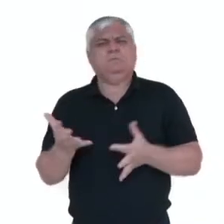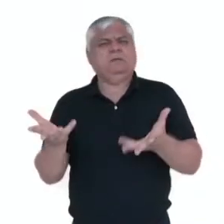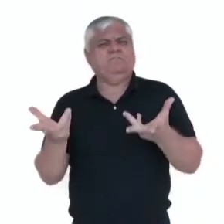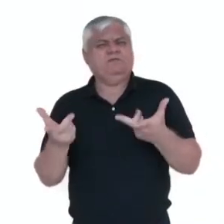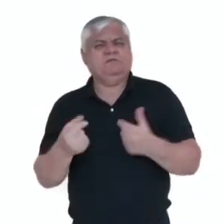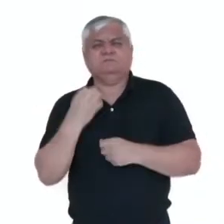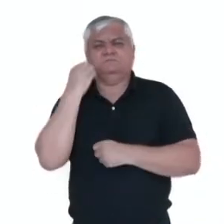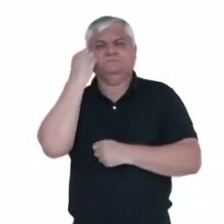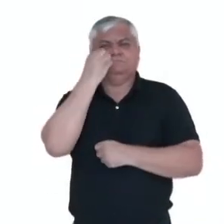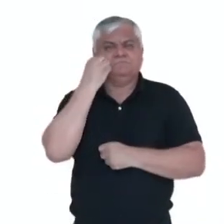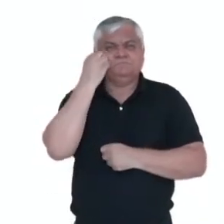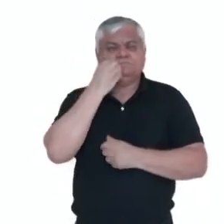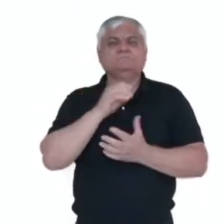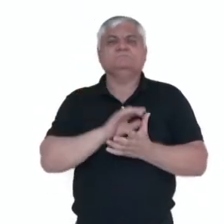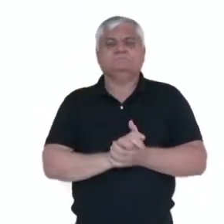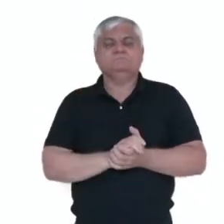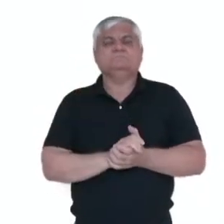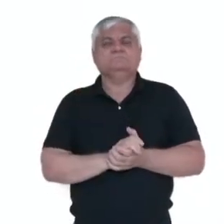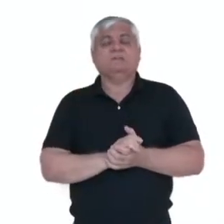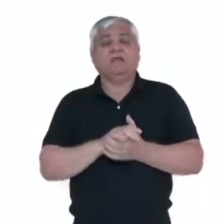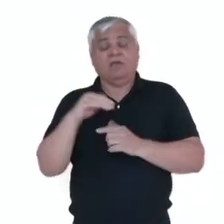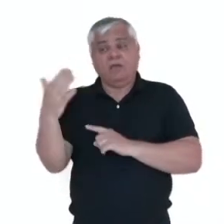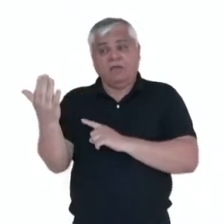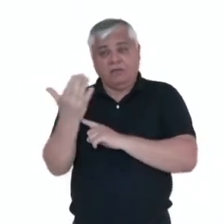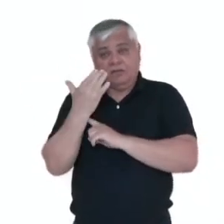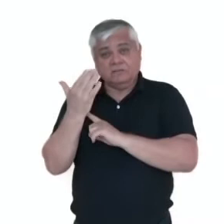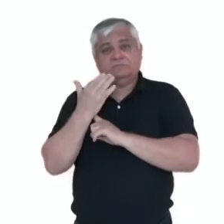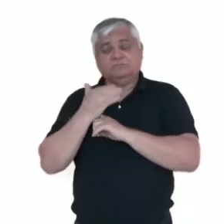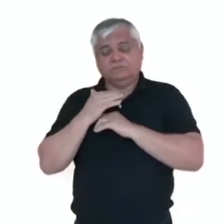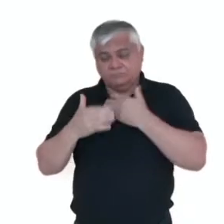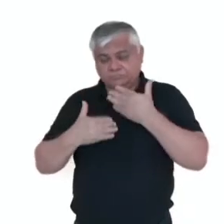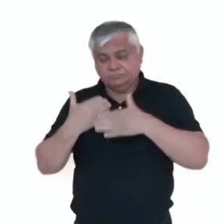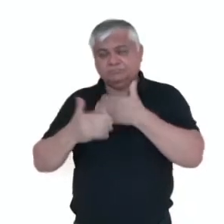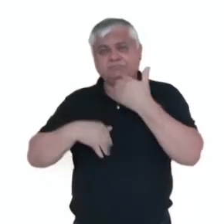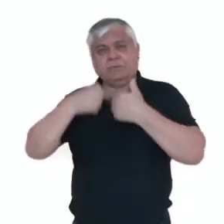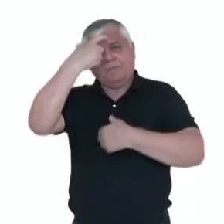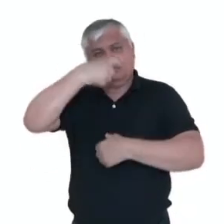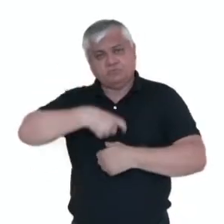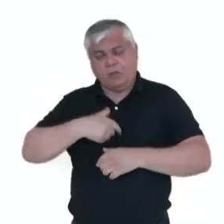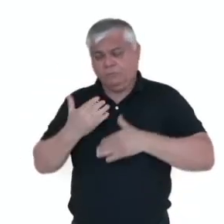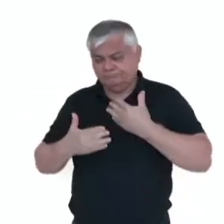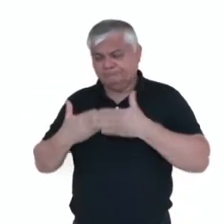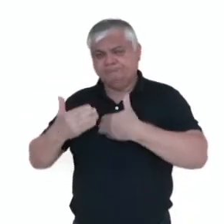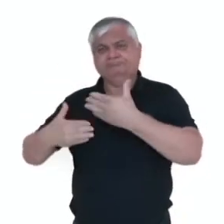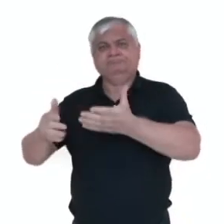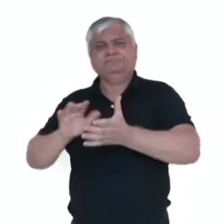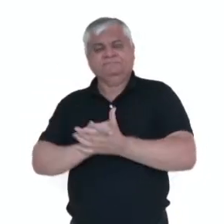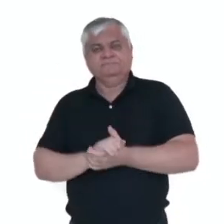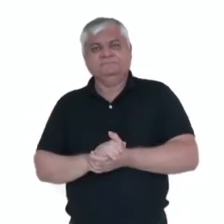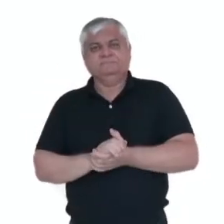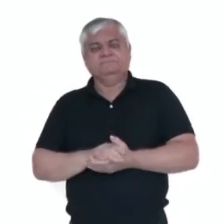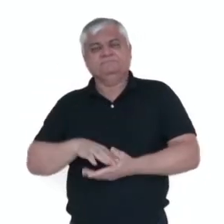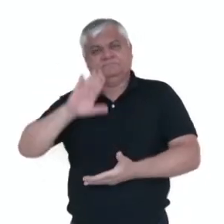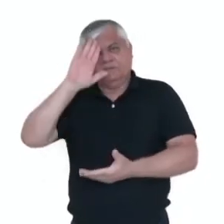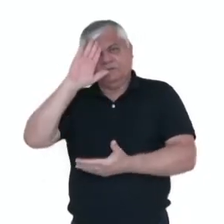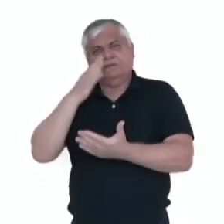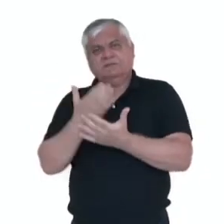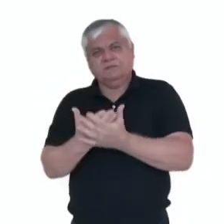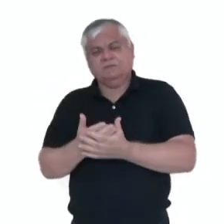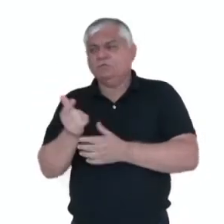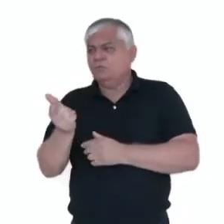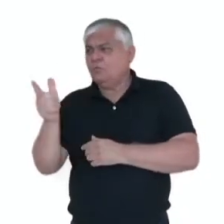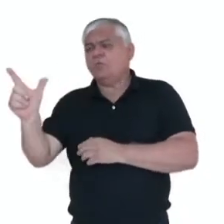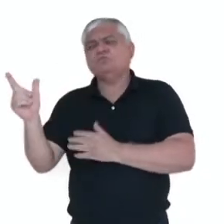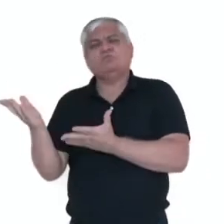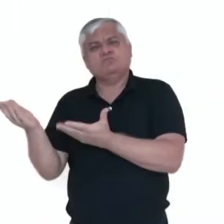viver essa experiência e que isso vai contribuir para o nosso desenvolvimento pessoal. E acreditamos que outros jovens